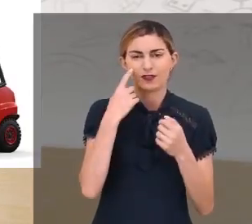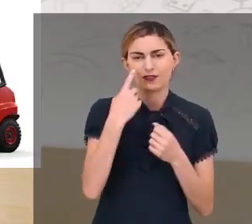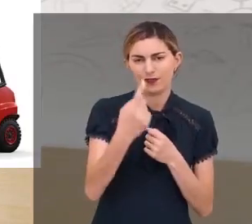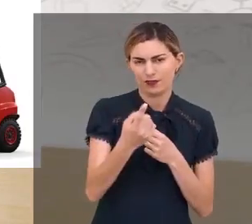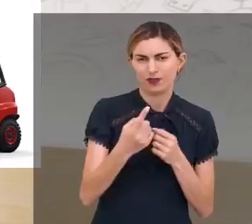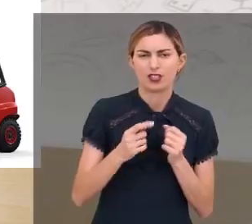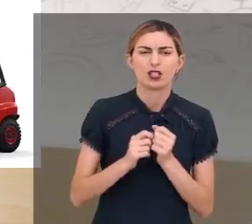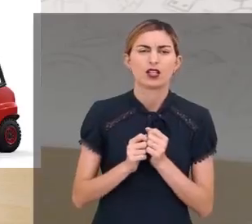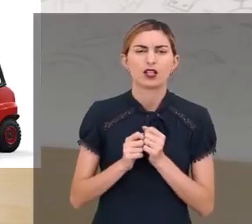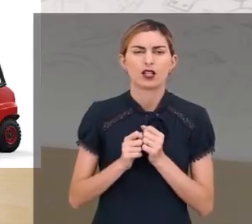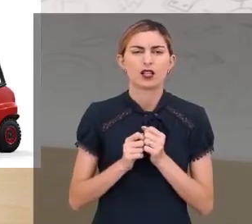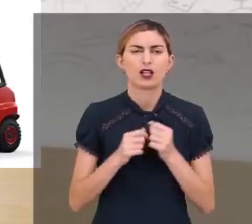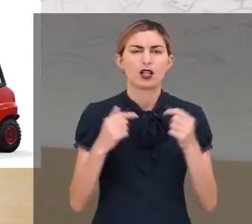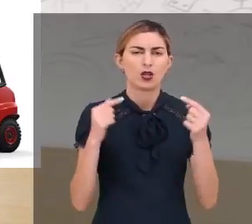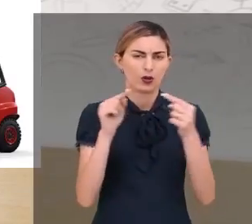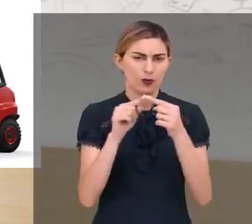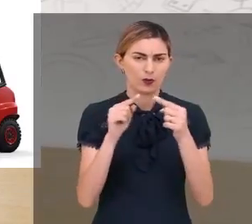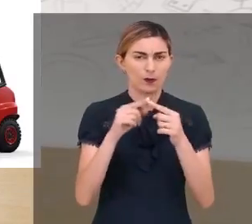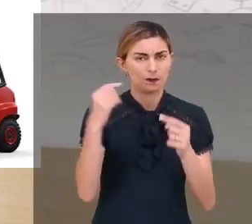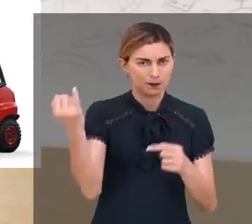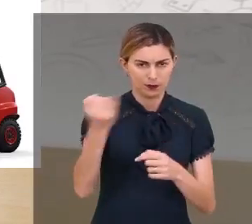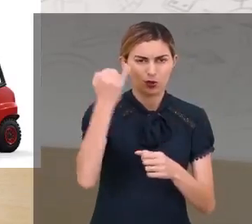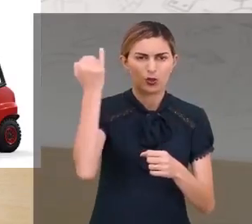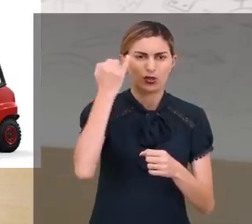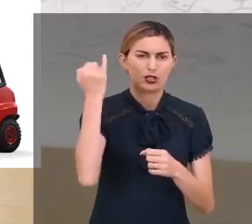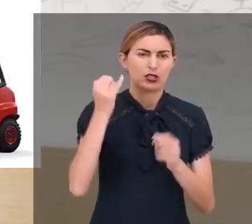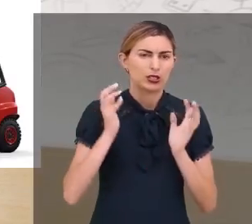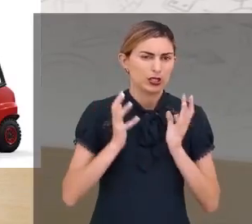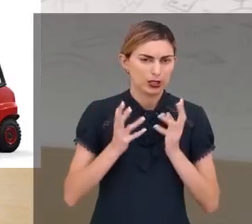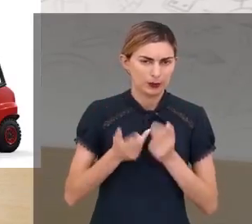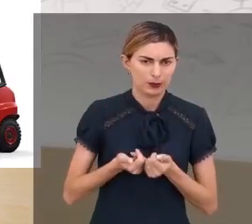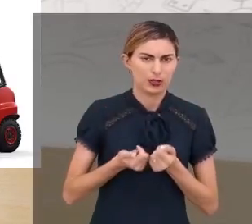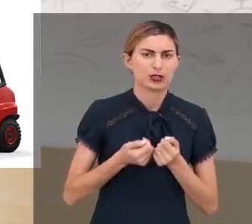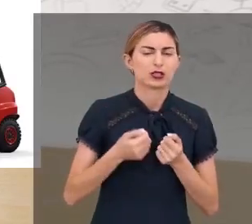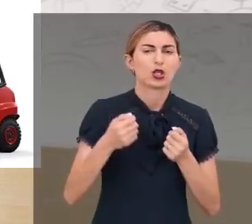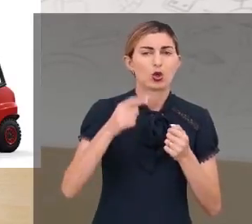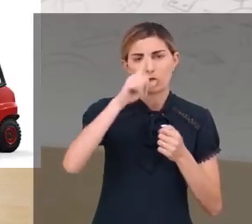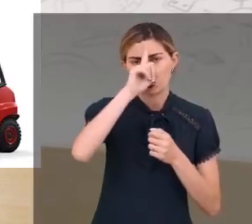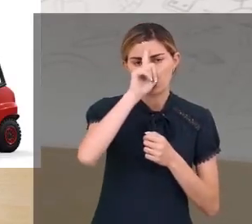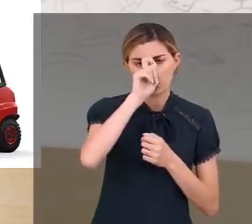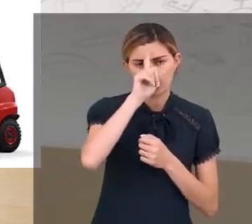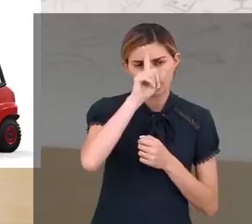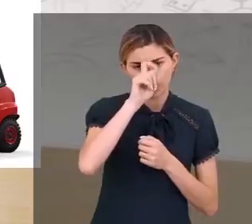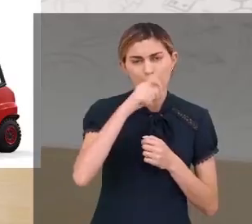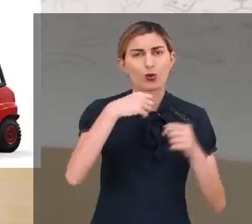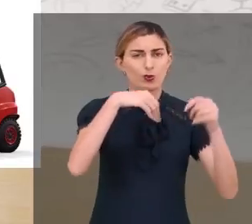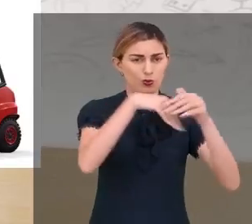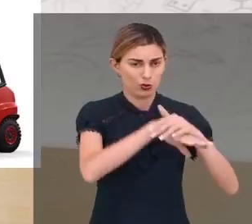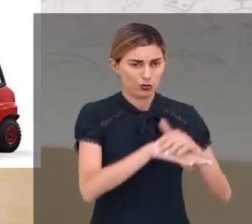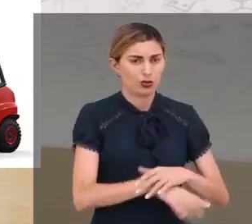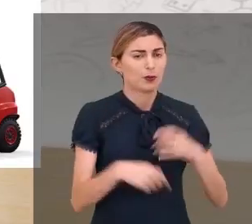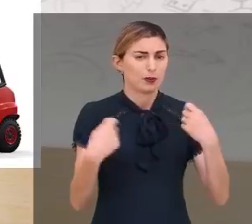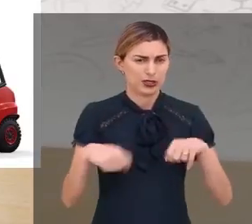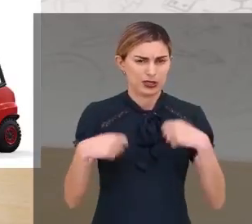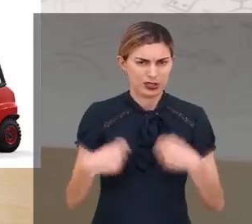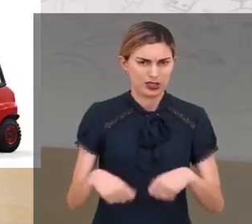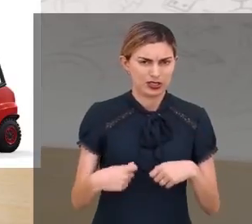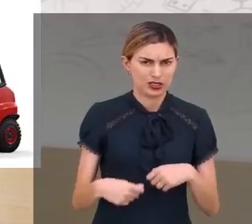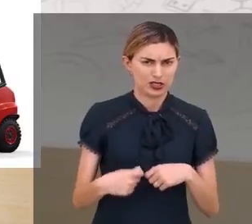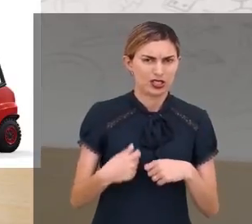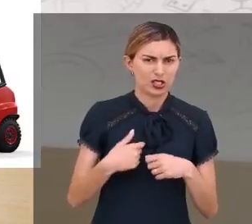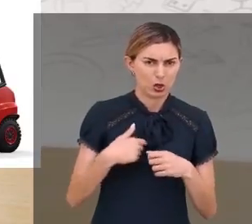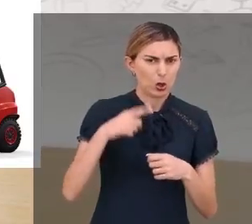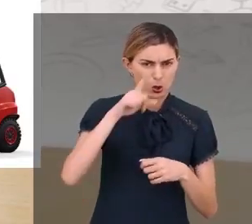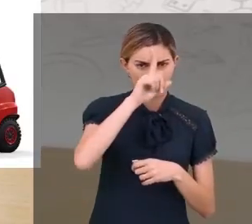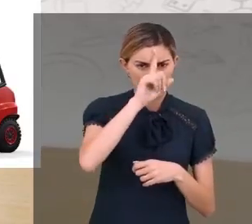oxigênio. Então o oxigênio é um material fundamental de estoque para o hospital. Mas vejam só, é